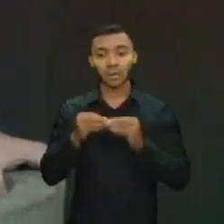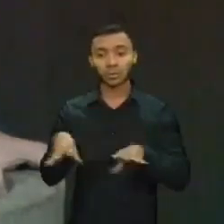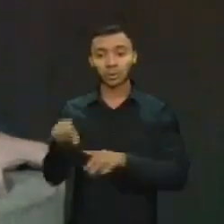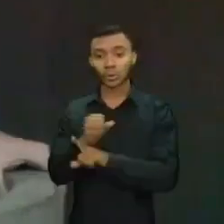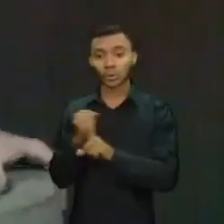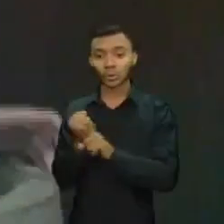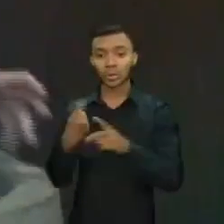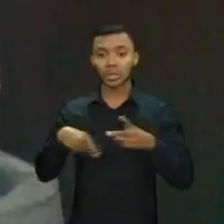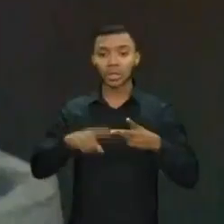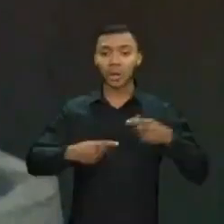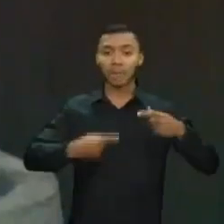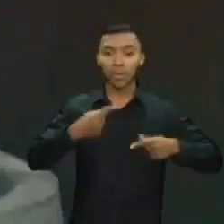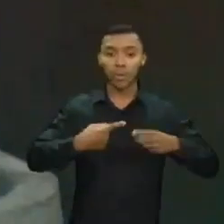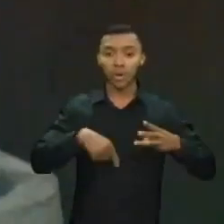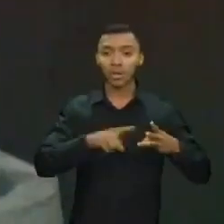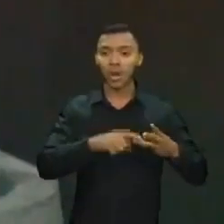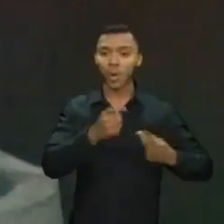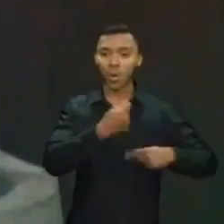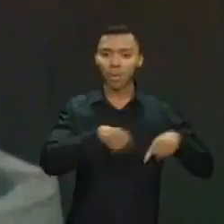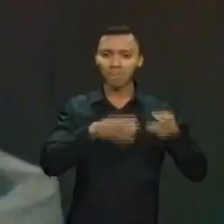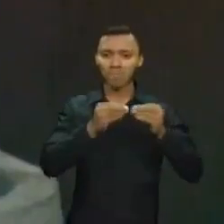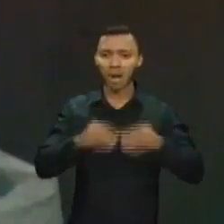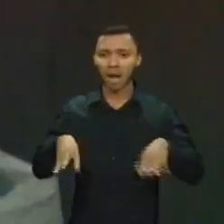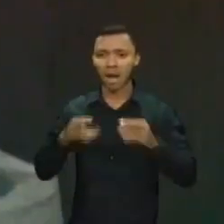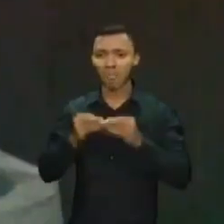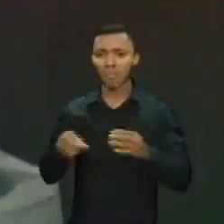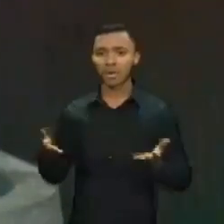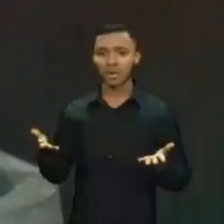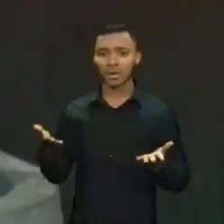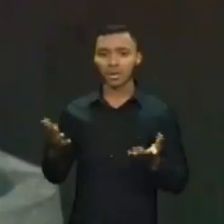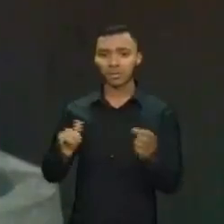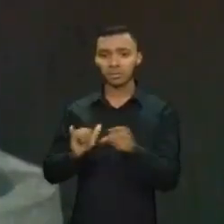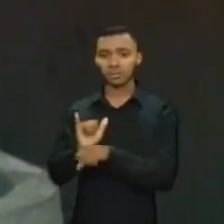o país. O golpismo ficou mais explícito.